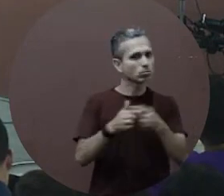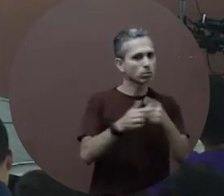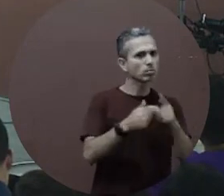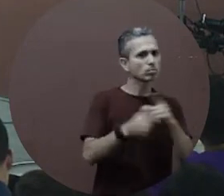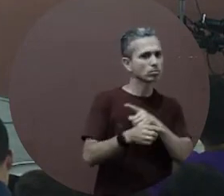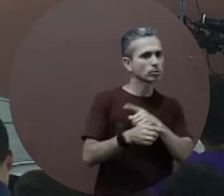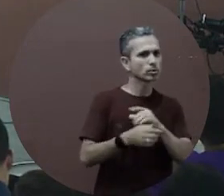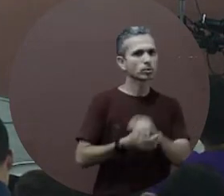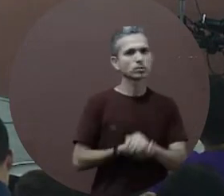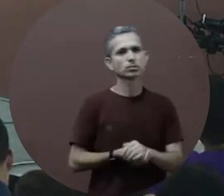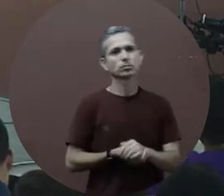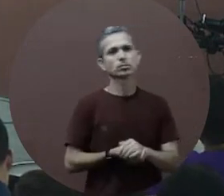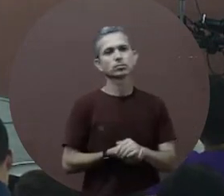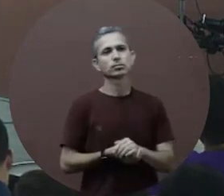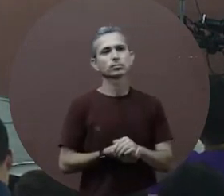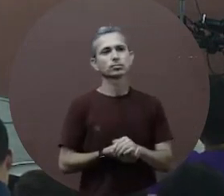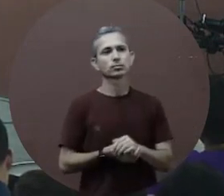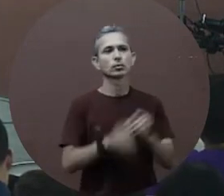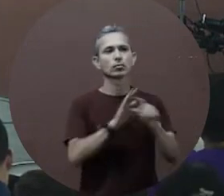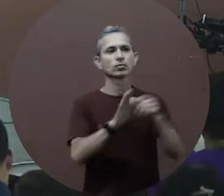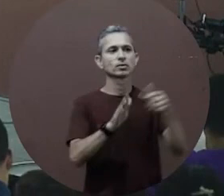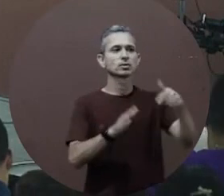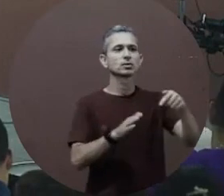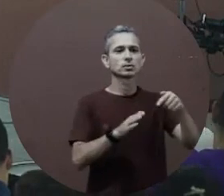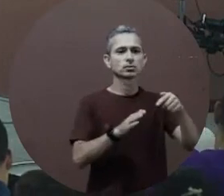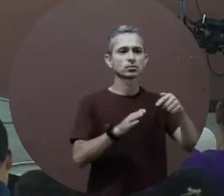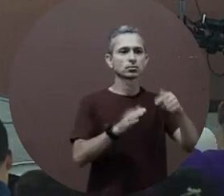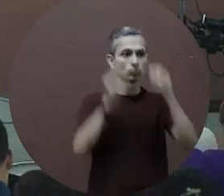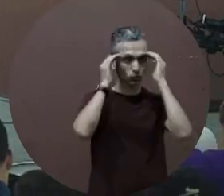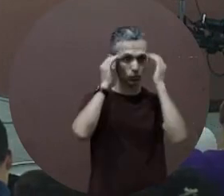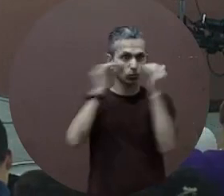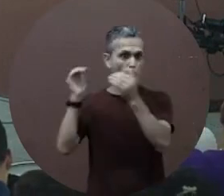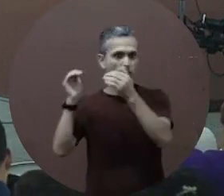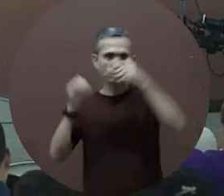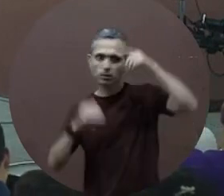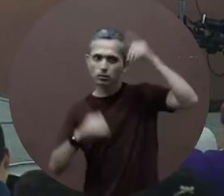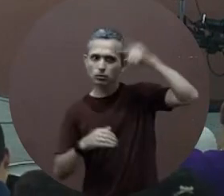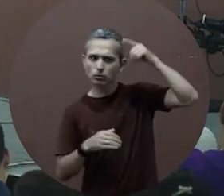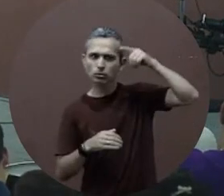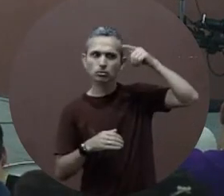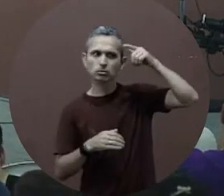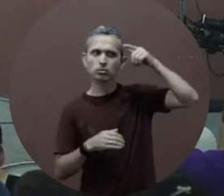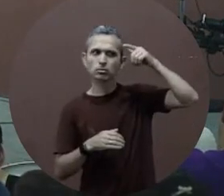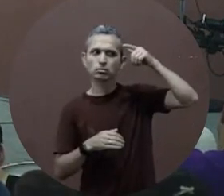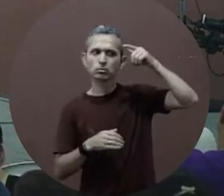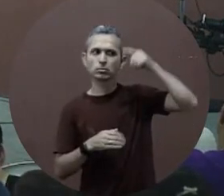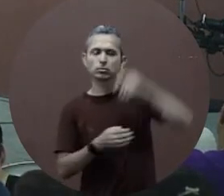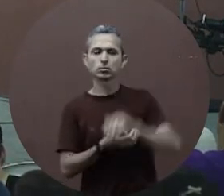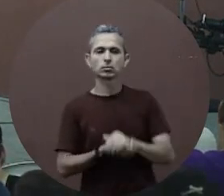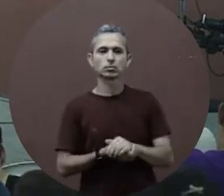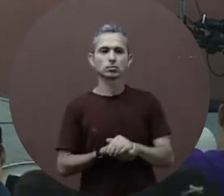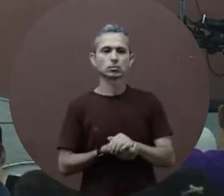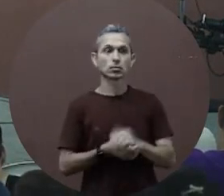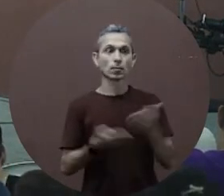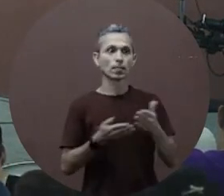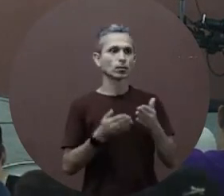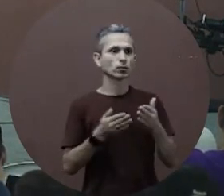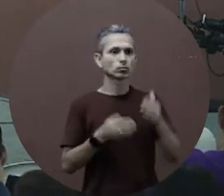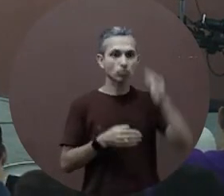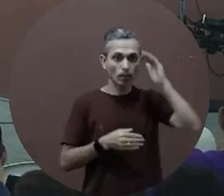Obedeçam aos seus líderes, verso 17. E aí entra naquilo que é o nosso foco maior da